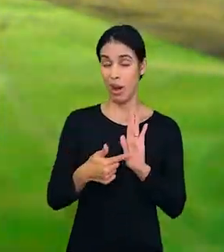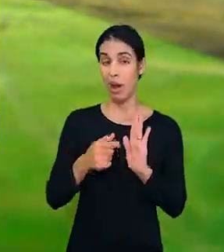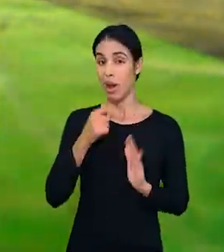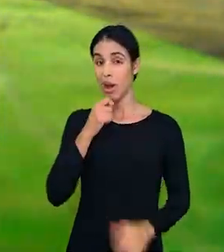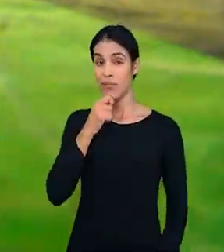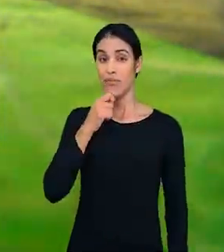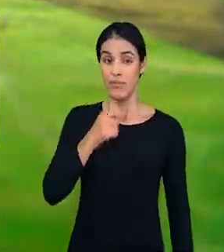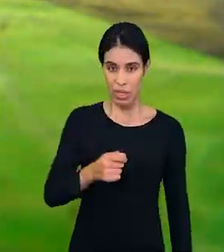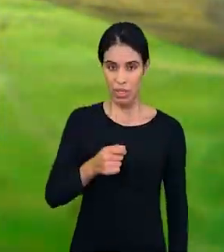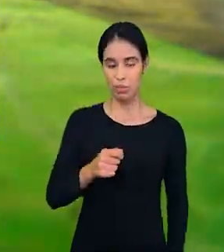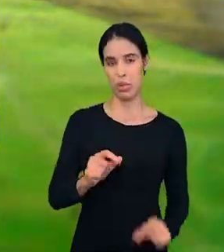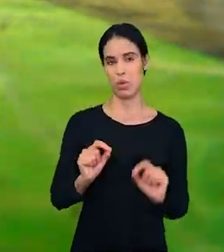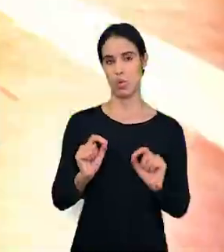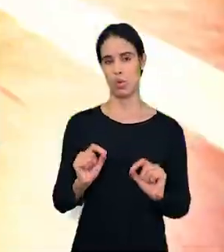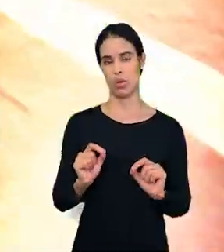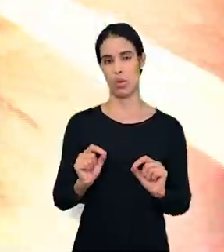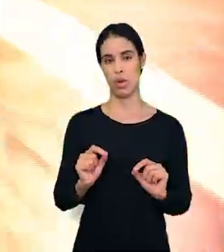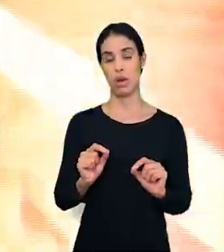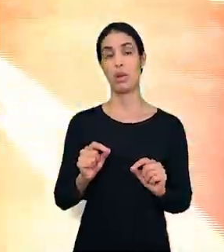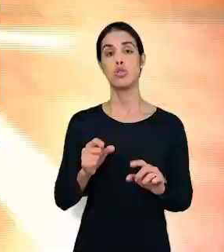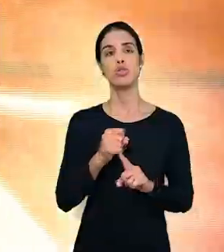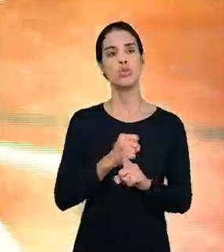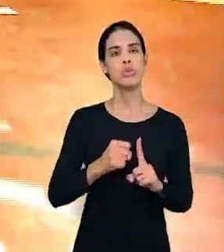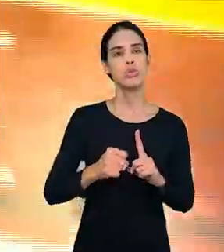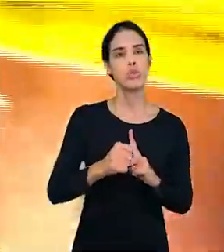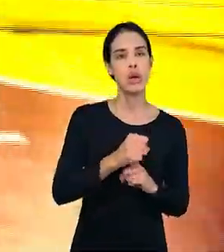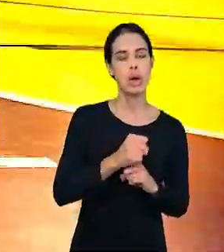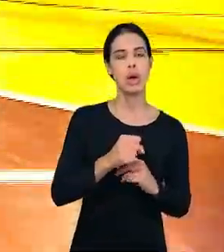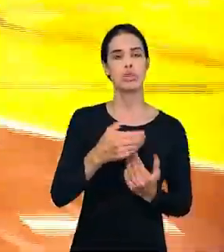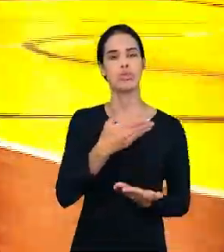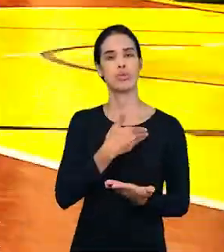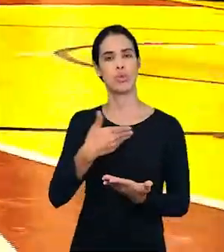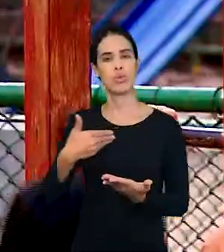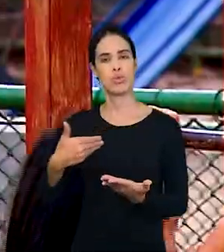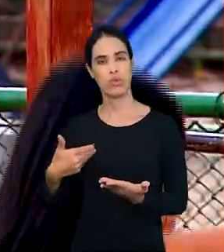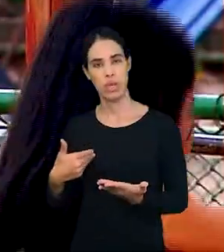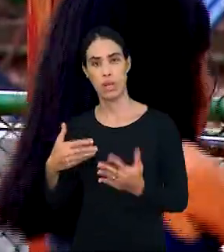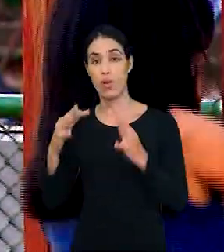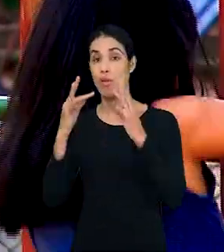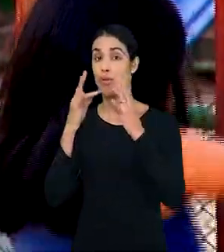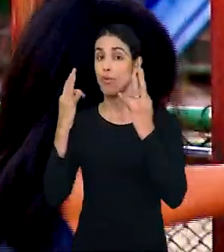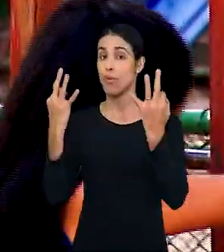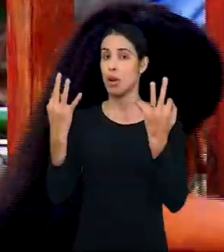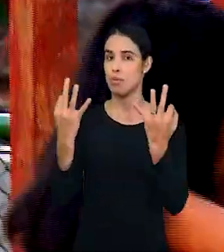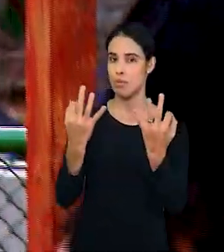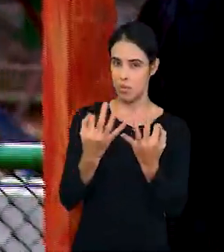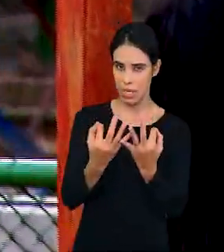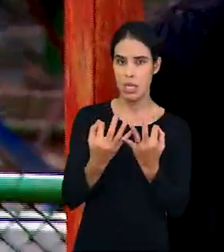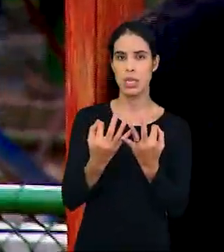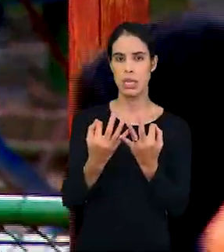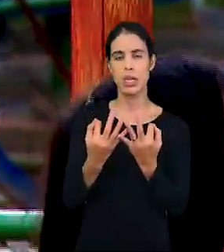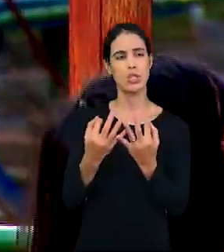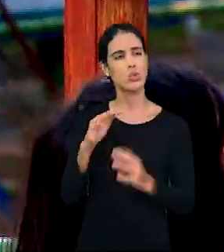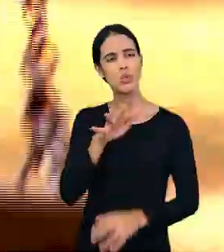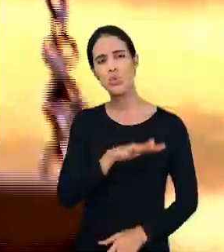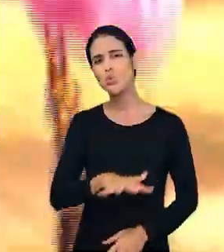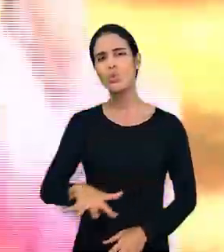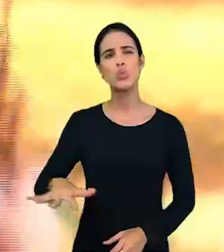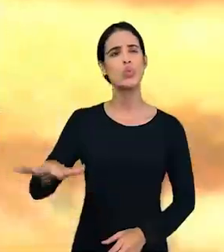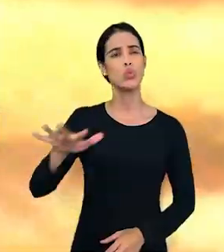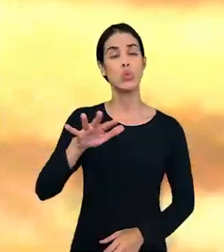que afirma de que é dever da sociedade, do Estado, da família, de todos